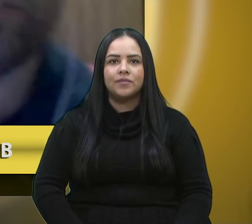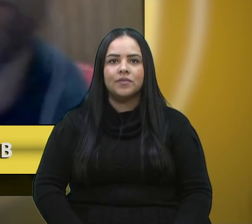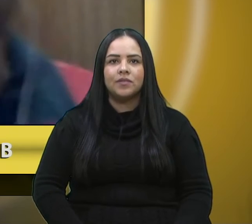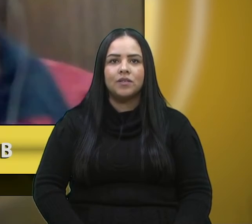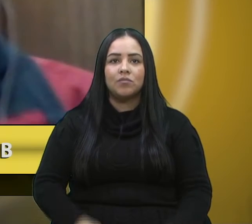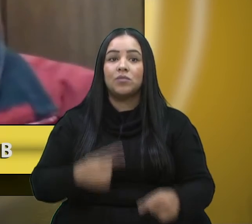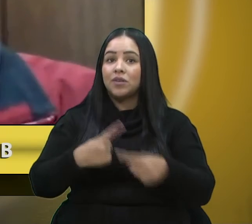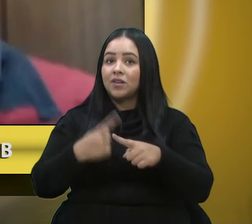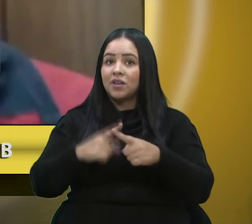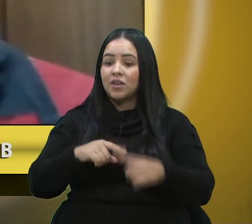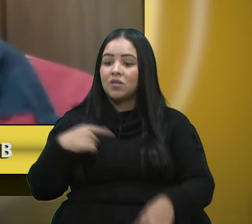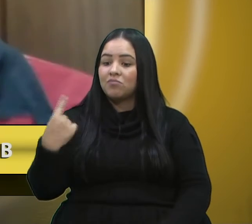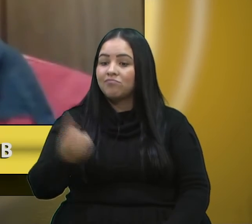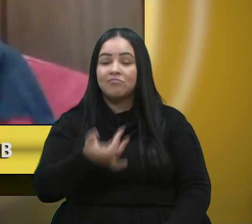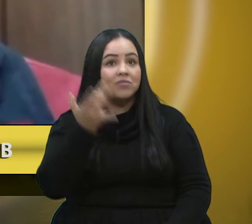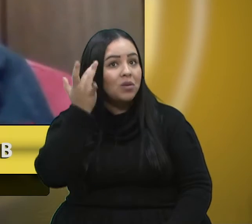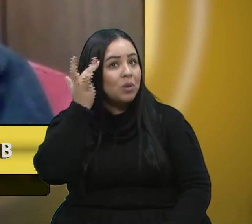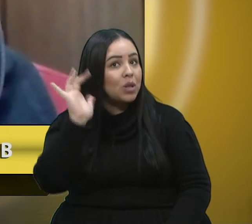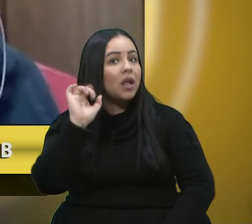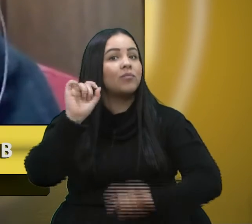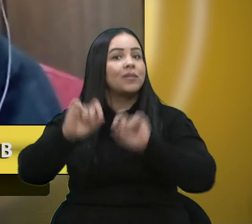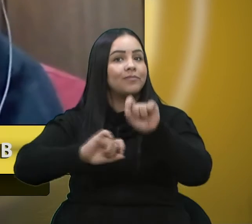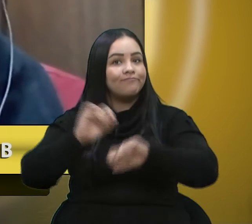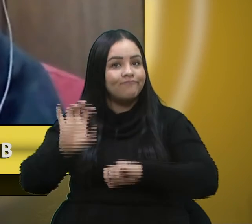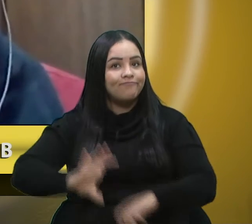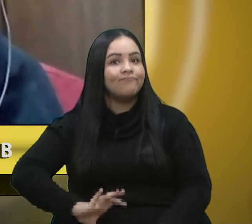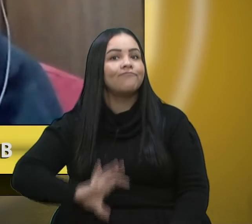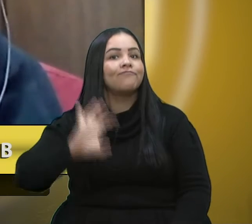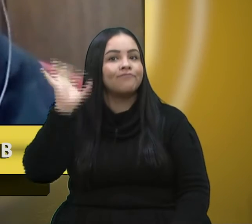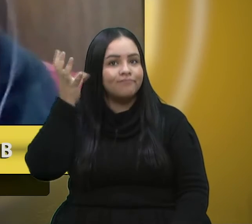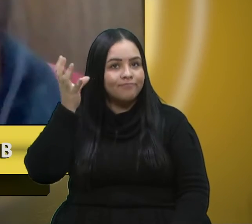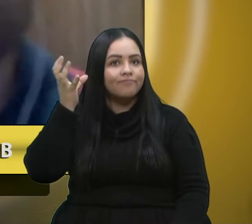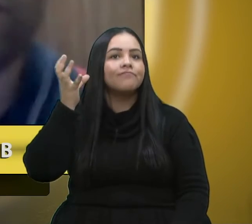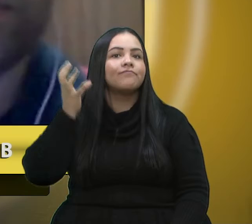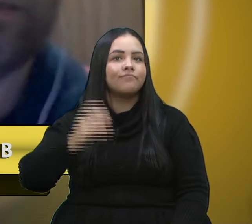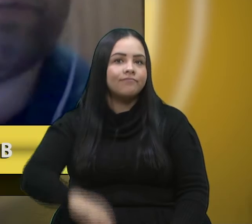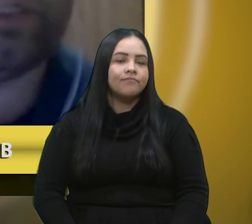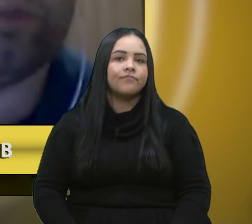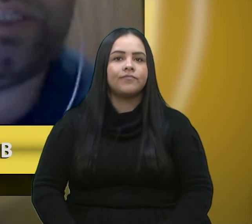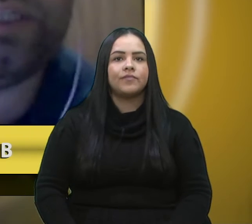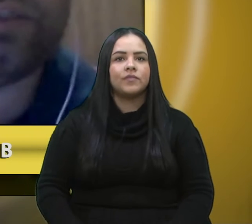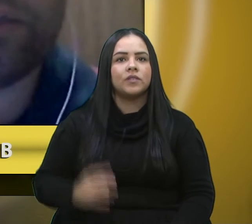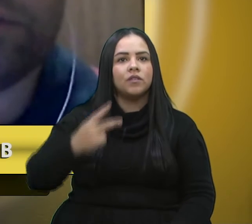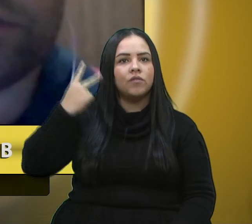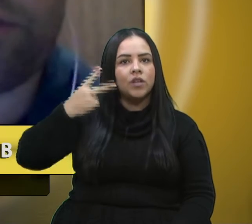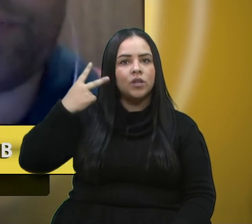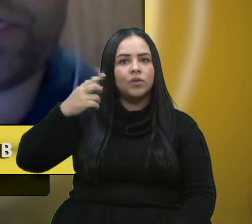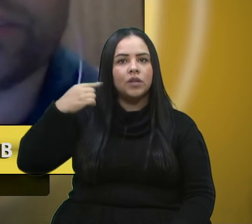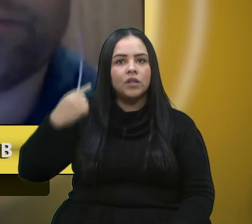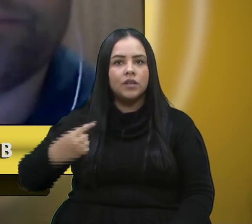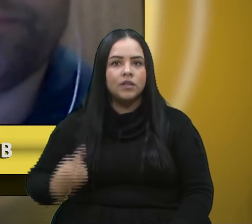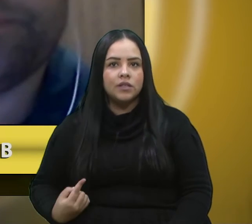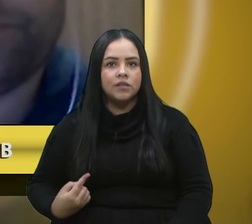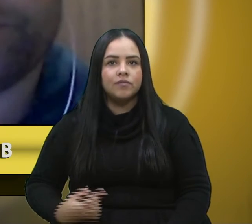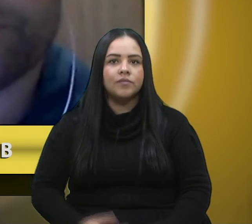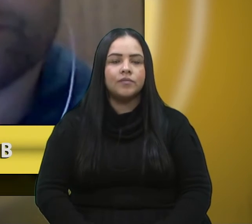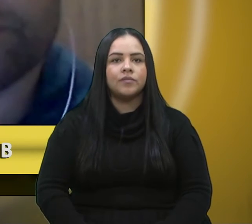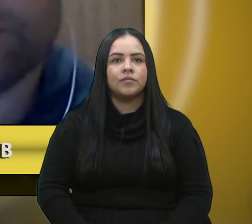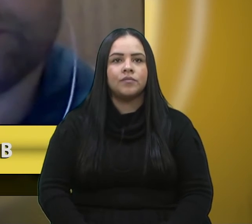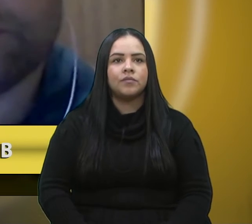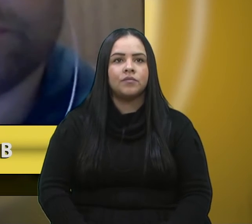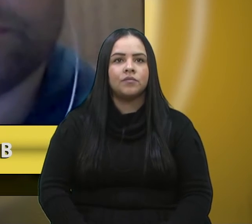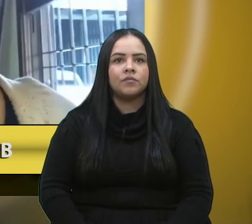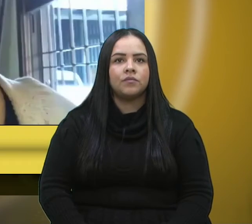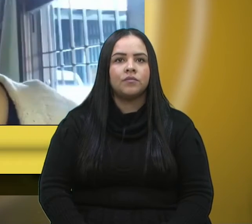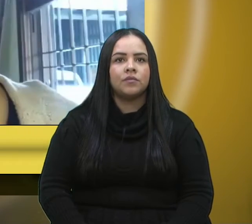não sabemos medir. Não sabemos medir o que isso vai representar. Vereadora Denise, seu à parte. Bom,